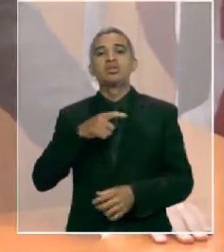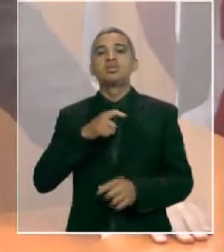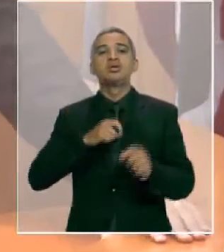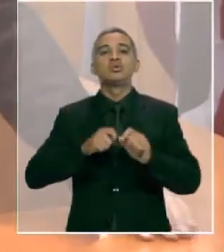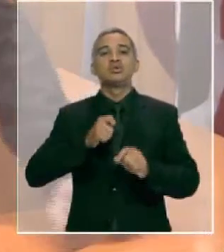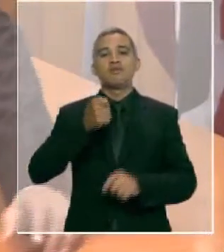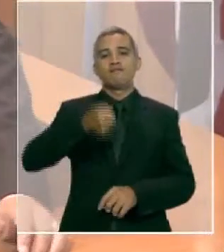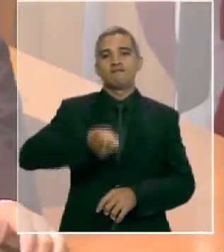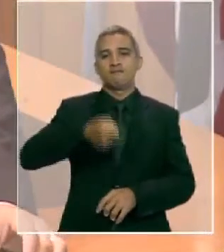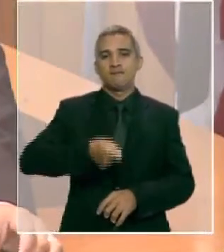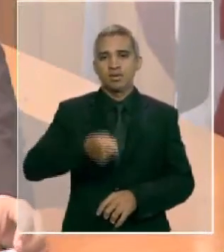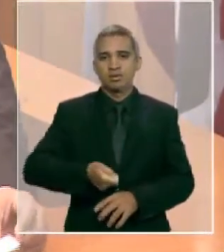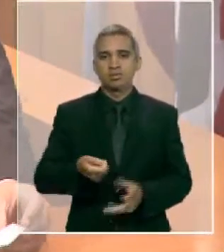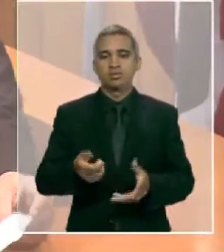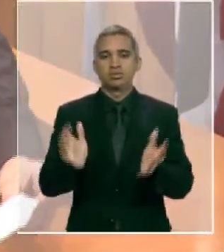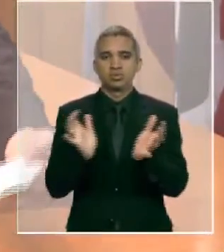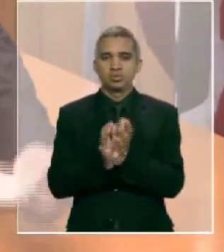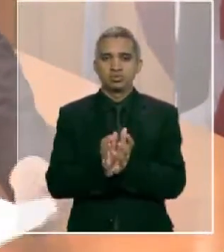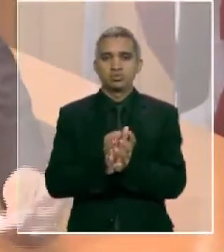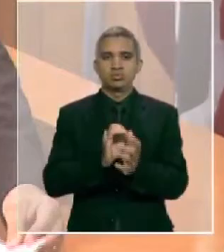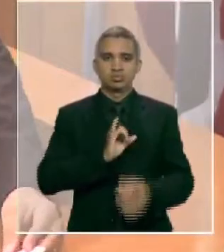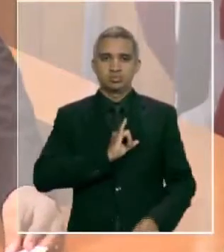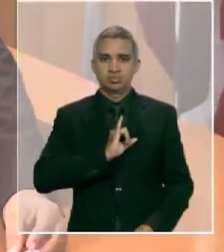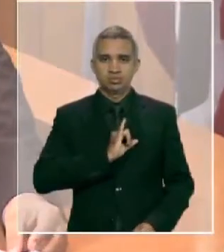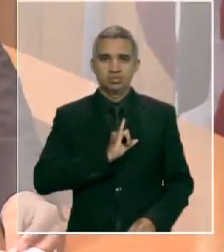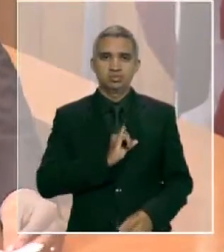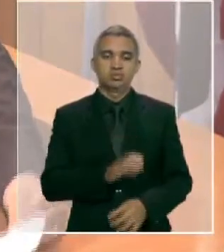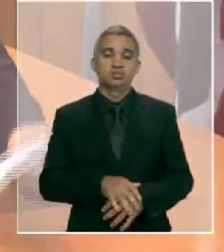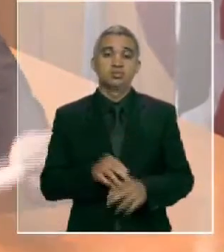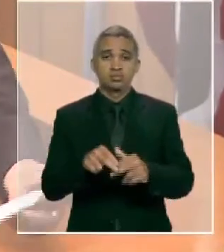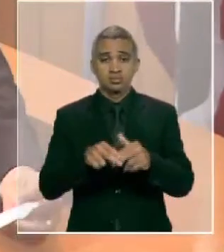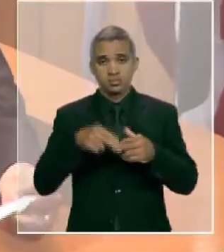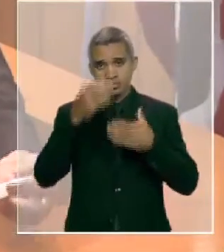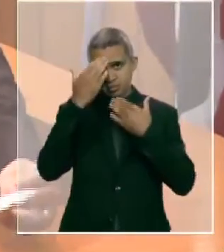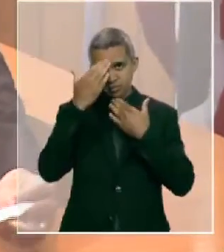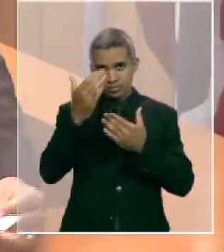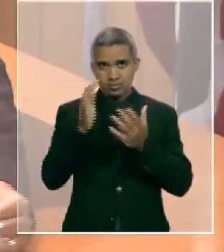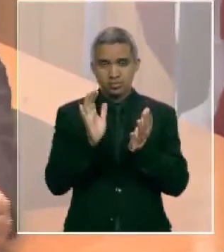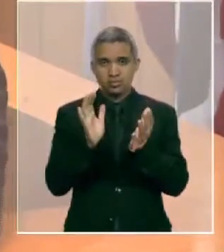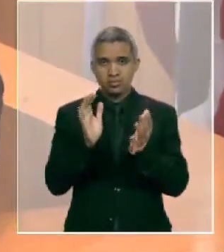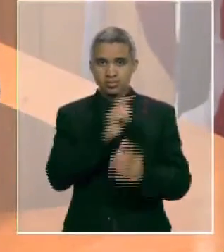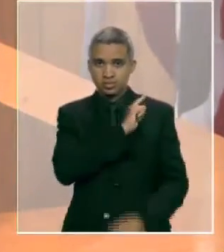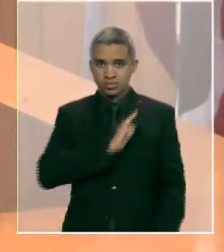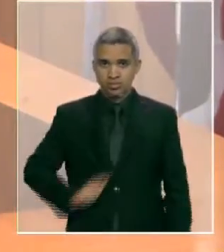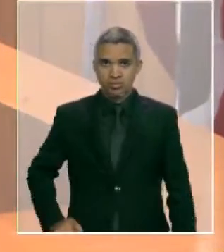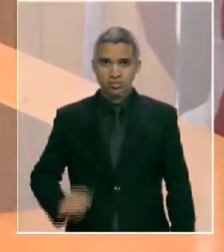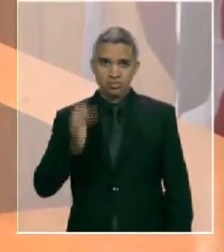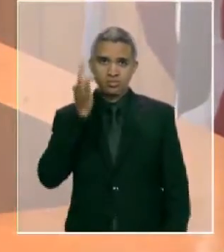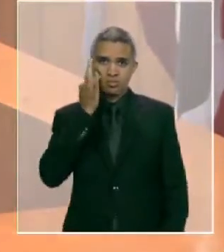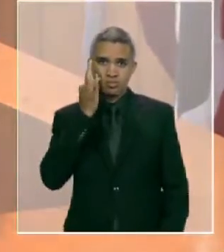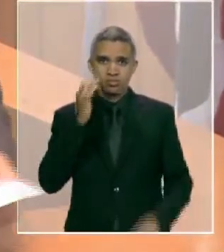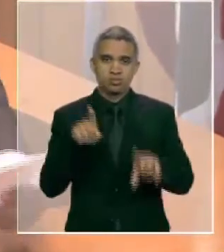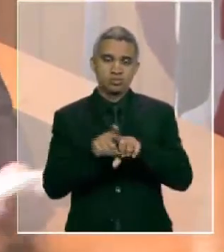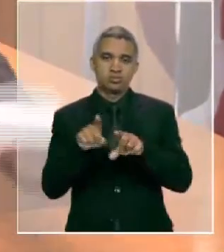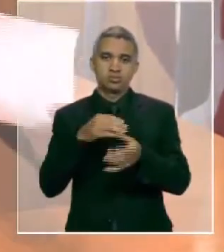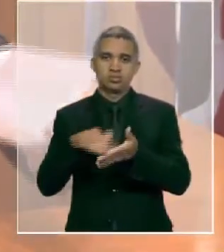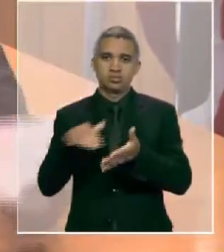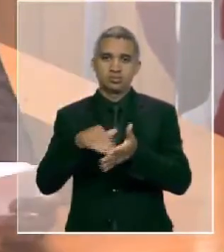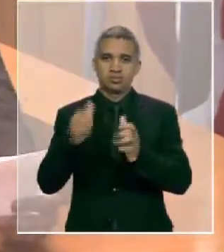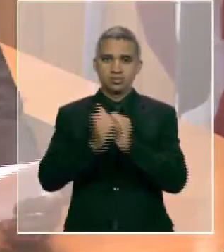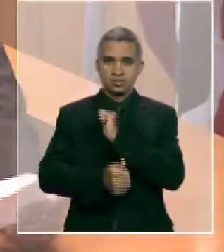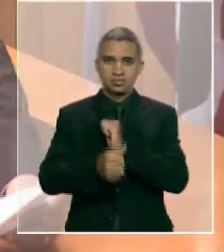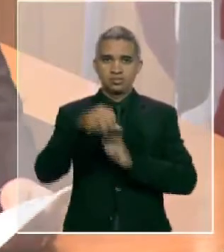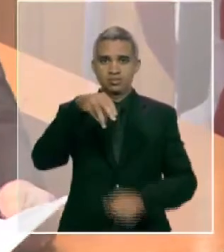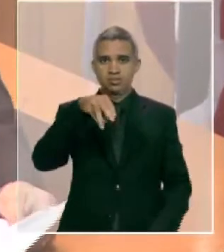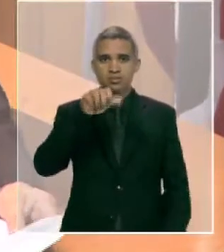do Senapa de Imperatriz. Reitero, portanto, meu agradecimento ao governador Flávio Dino e ao secretário de Esportes, Márcio